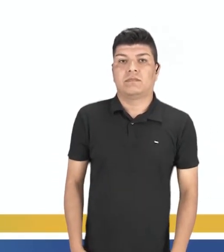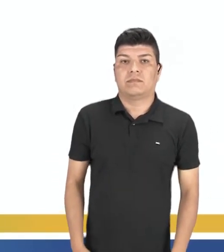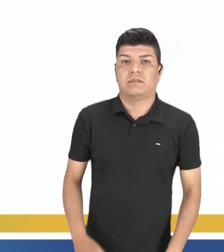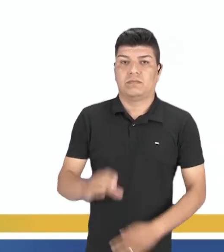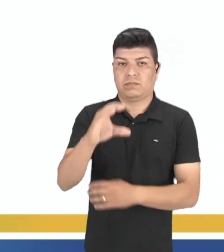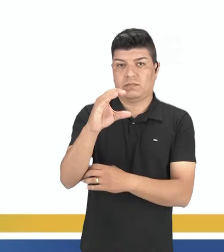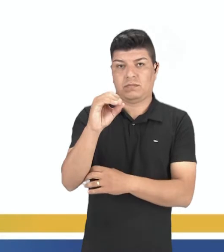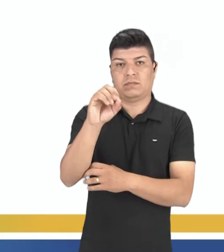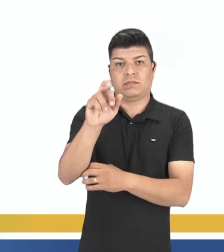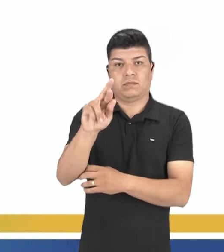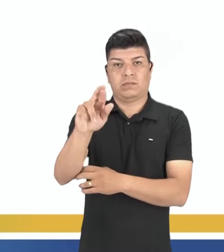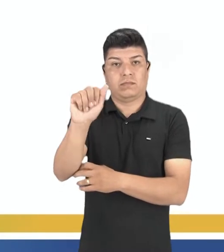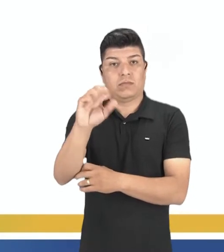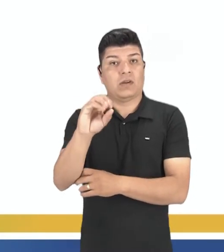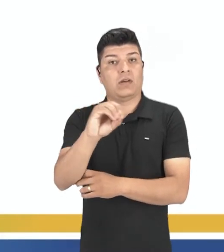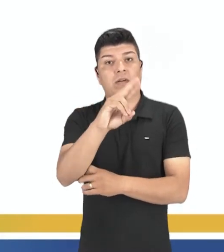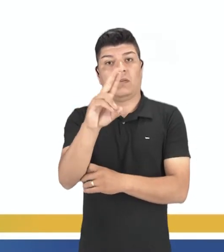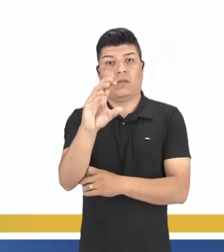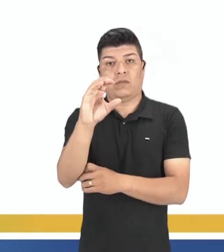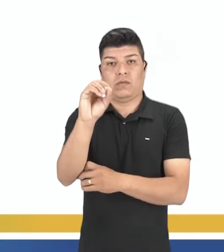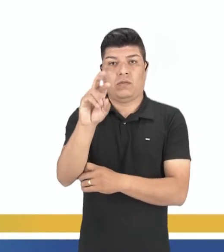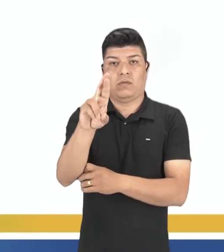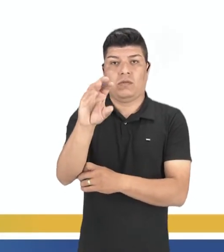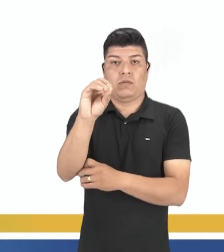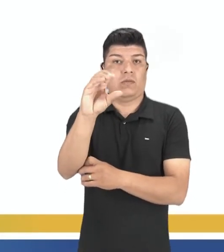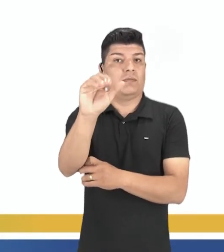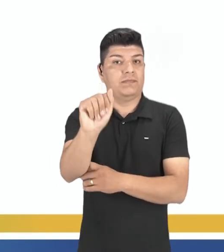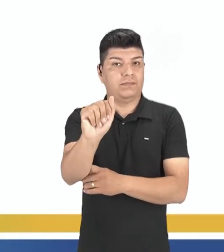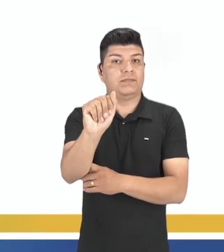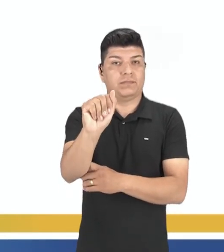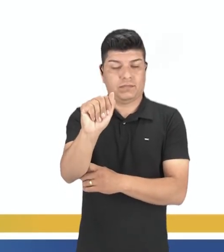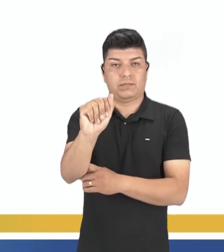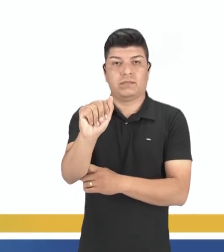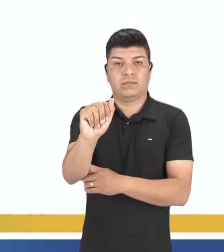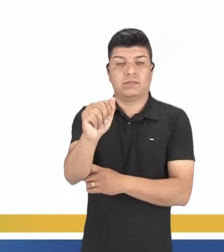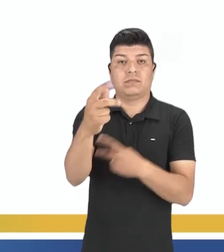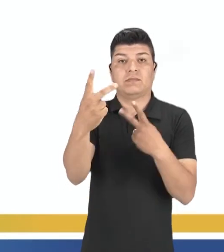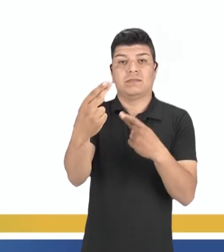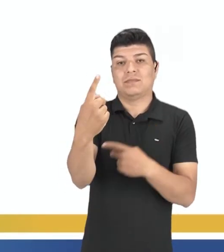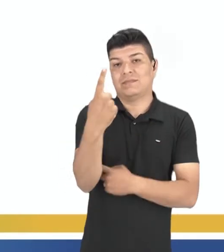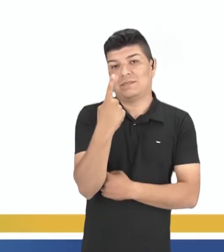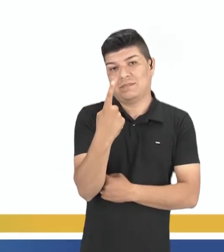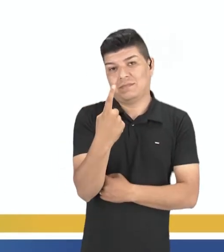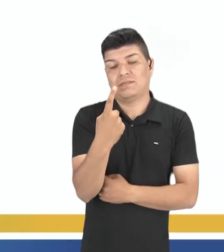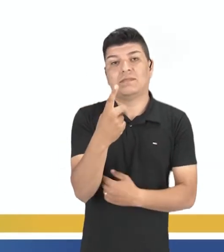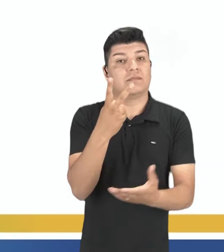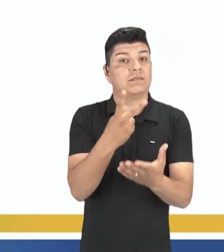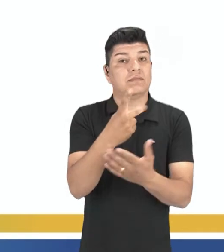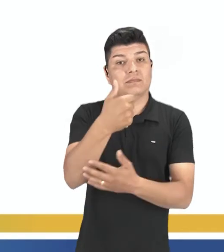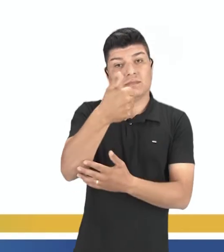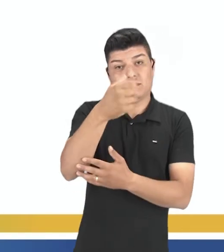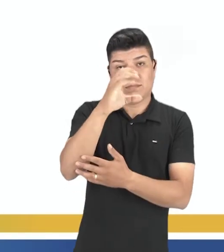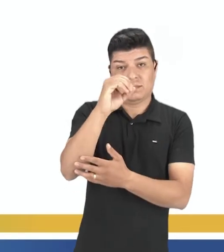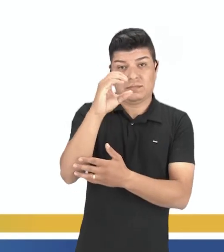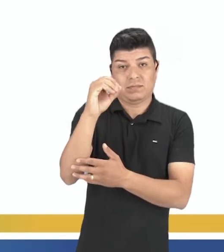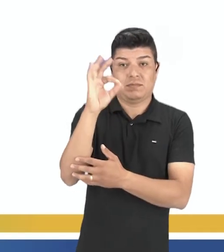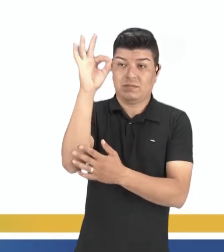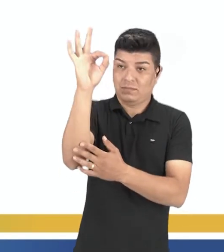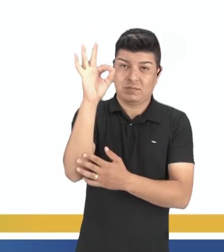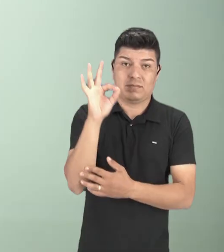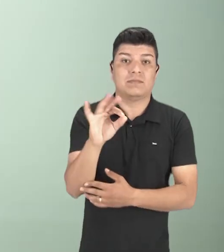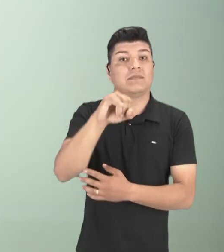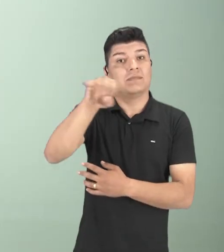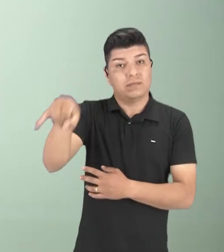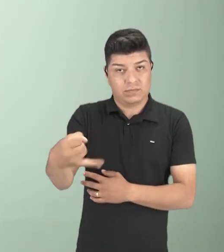dar cara ou coroa junto com o outro evento vai dar 1. Ou seja, eu vou ter 100% de chance. Porque